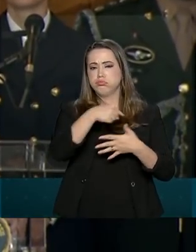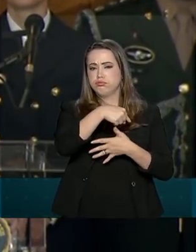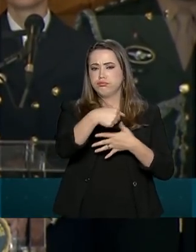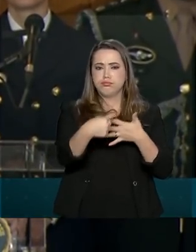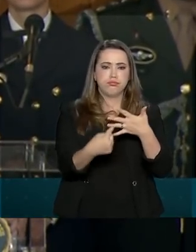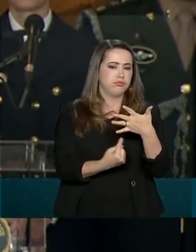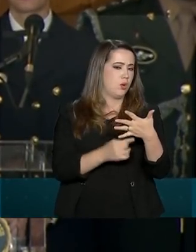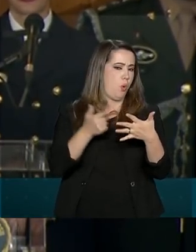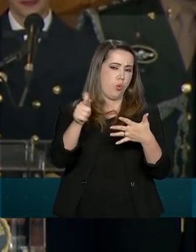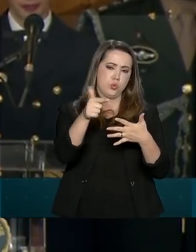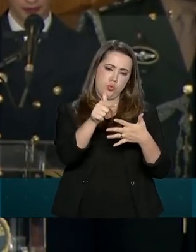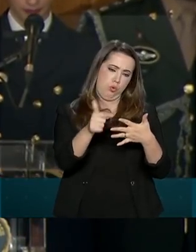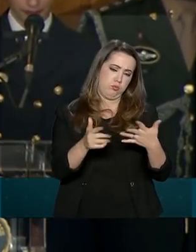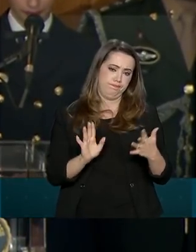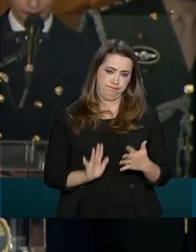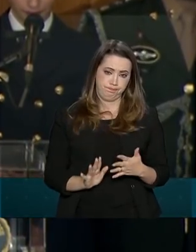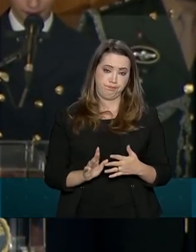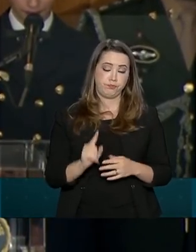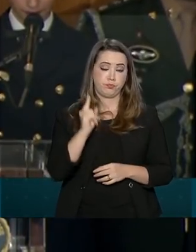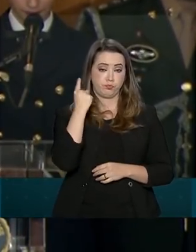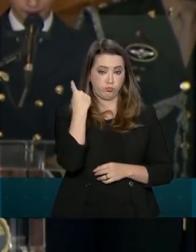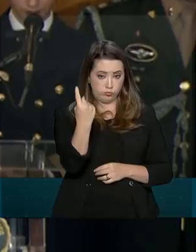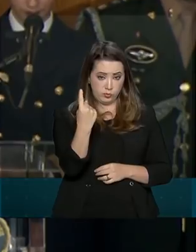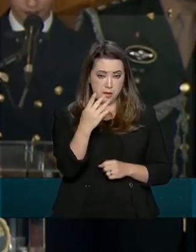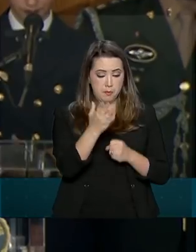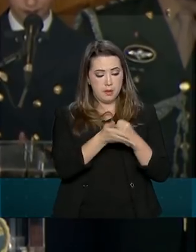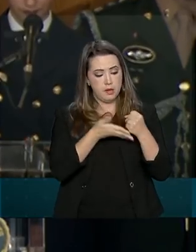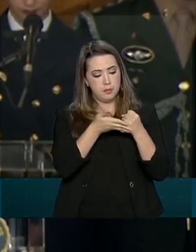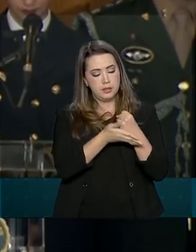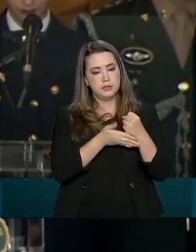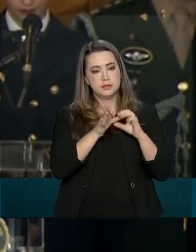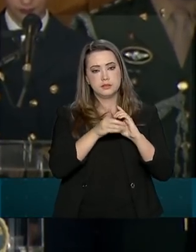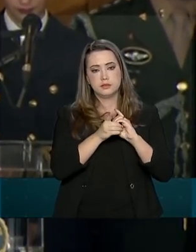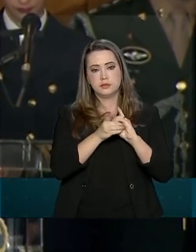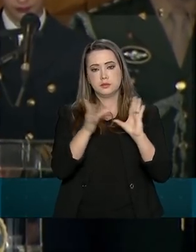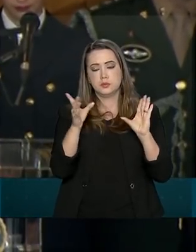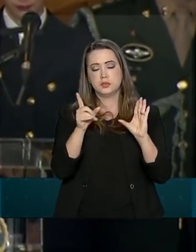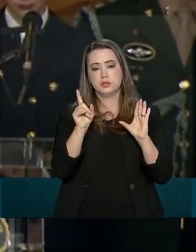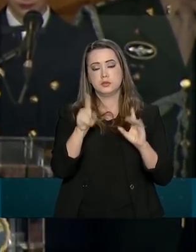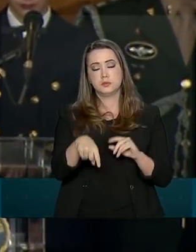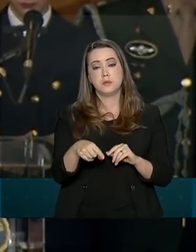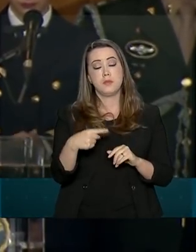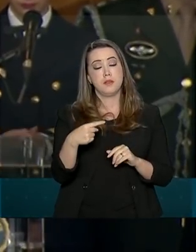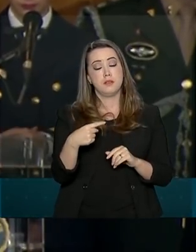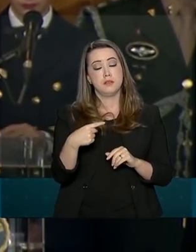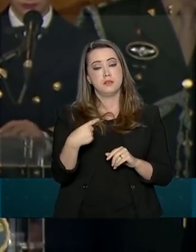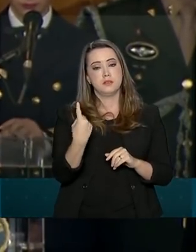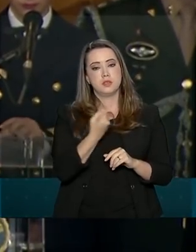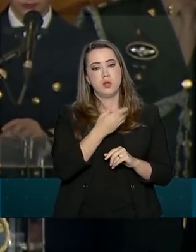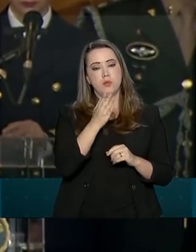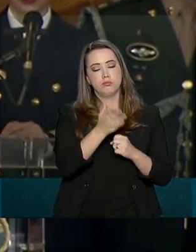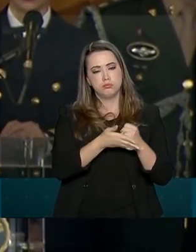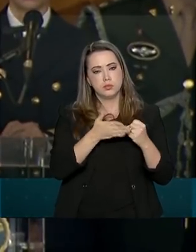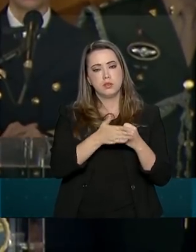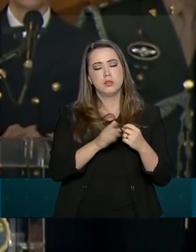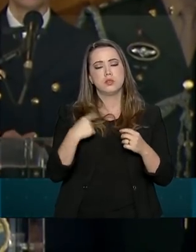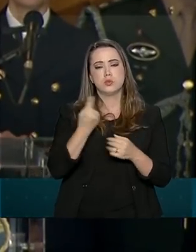Um dos pilares da democracia. E nós acreditamos nas Forças Armadas.